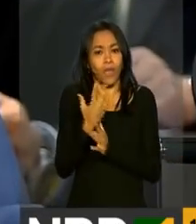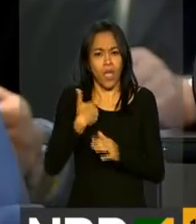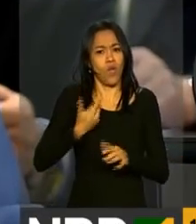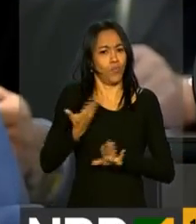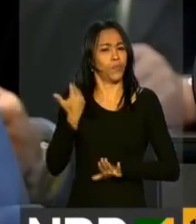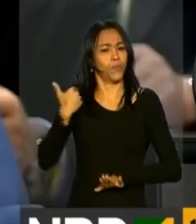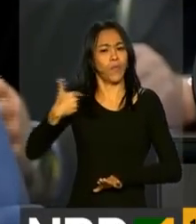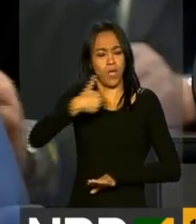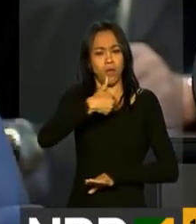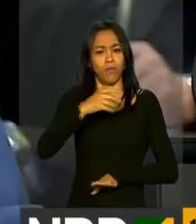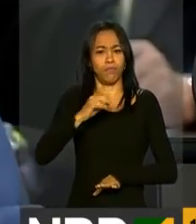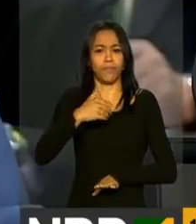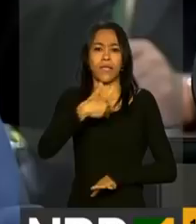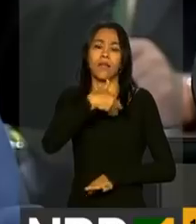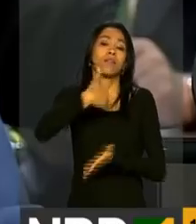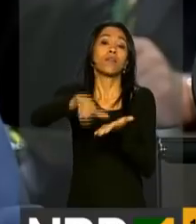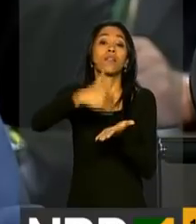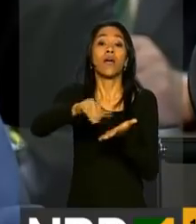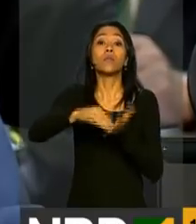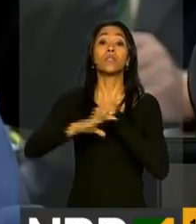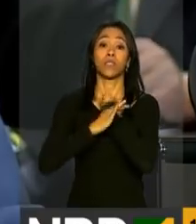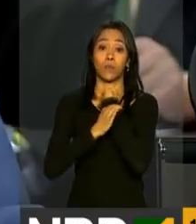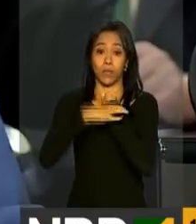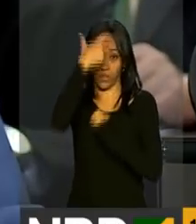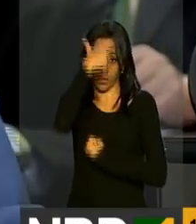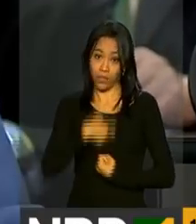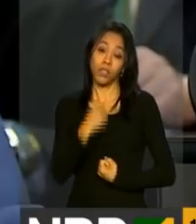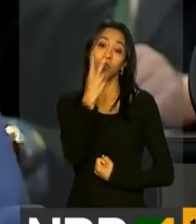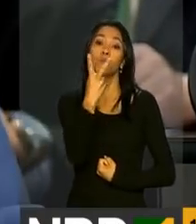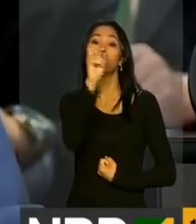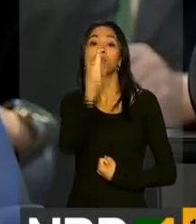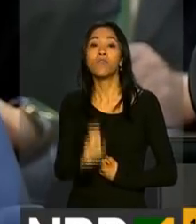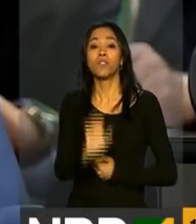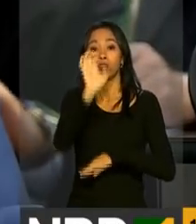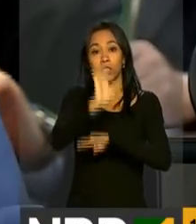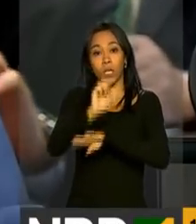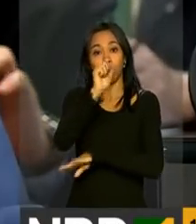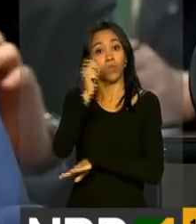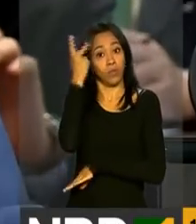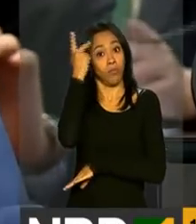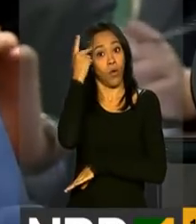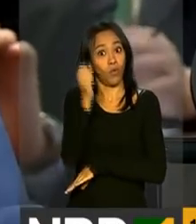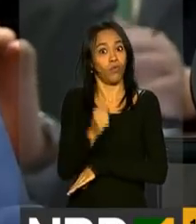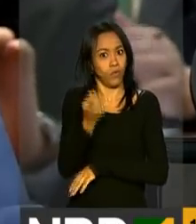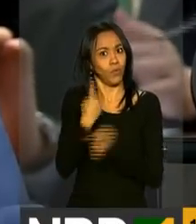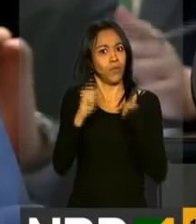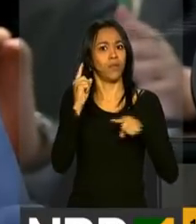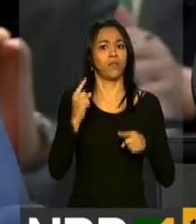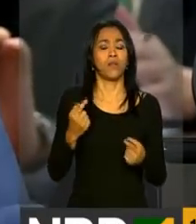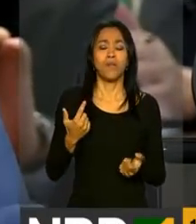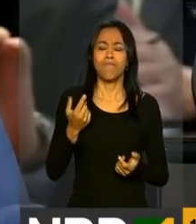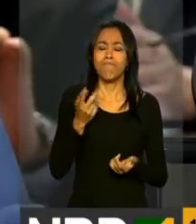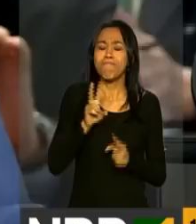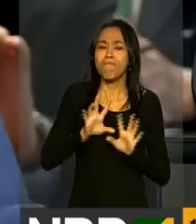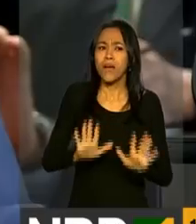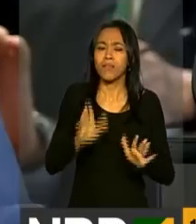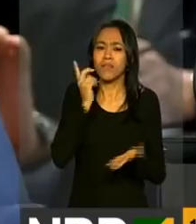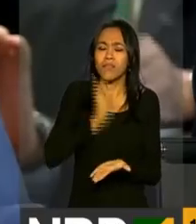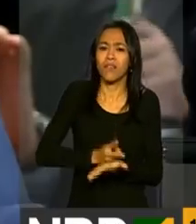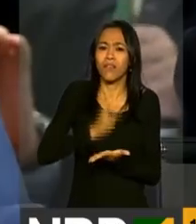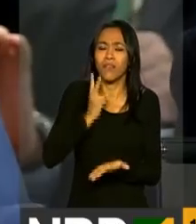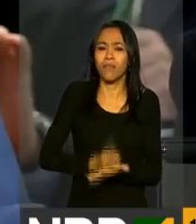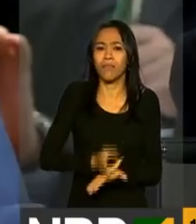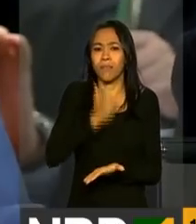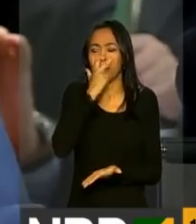secretário da segurança pública em são paulo duas vezes e graças a deus com sucesso e mas cria sempre uma sensação